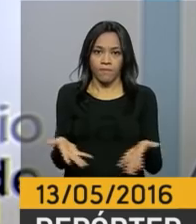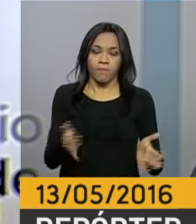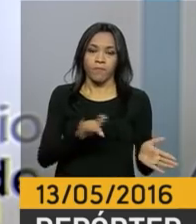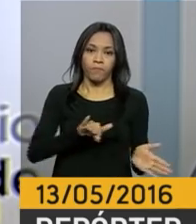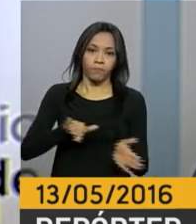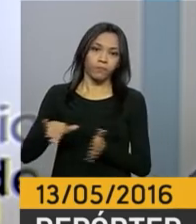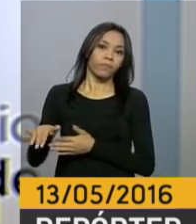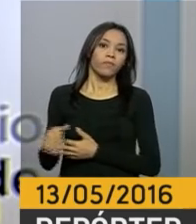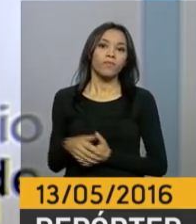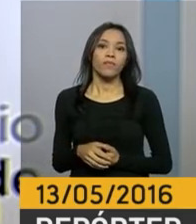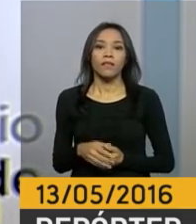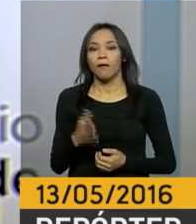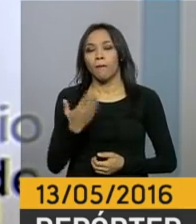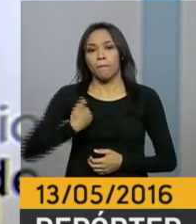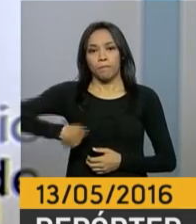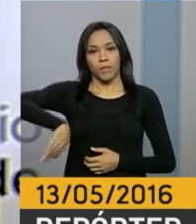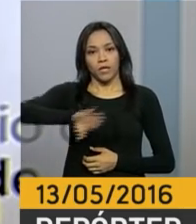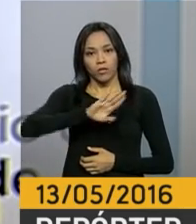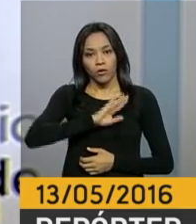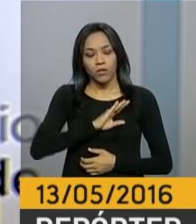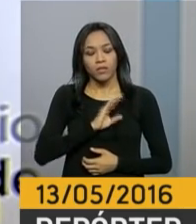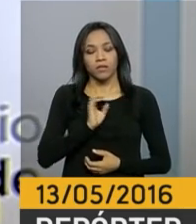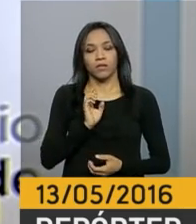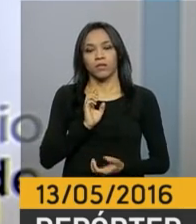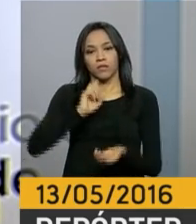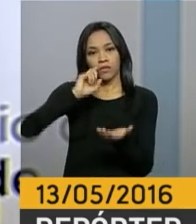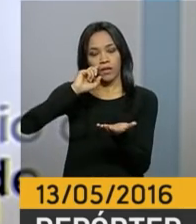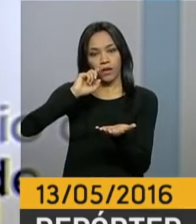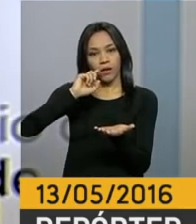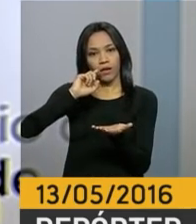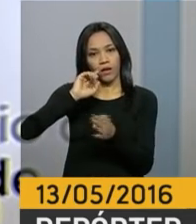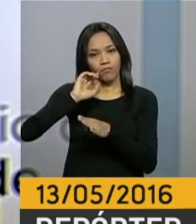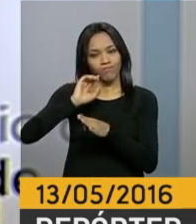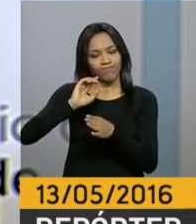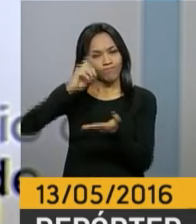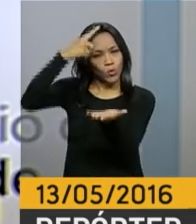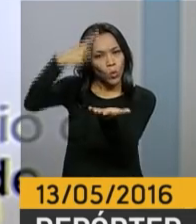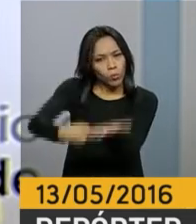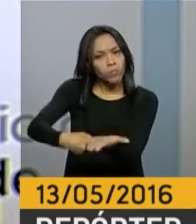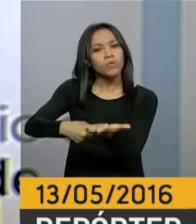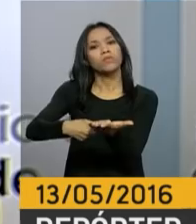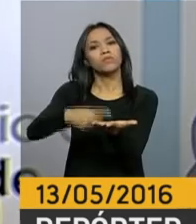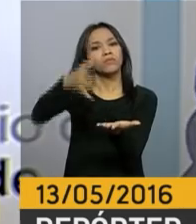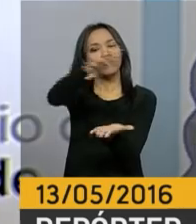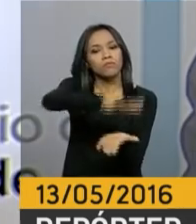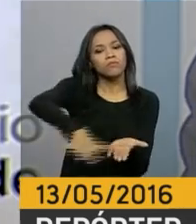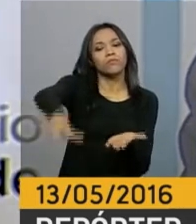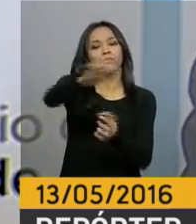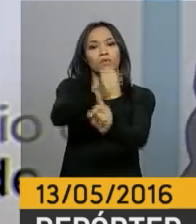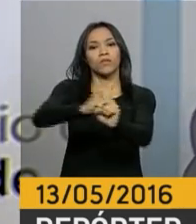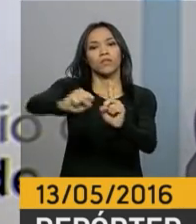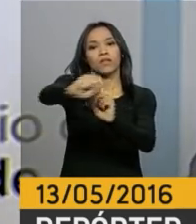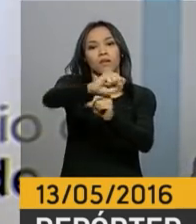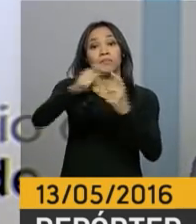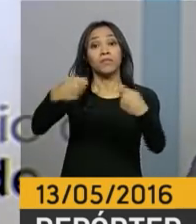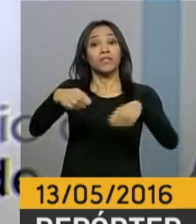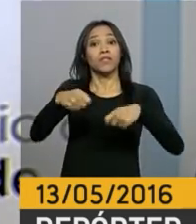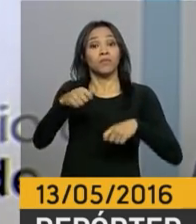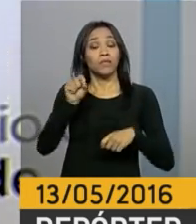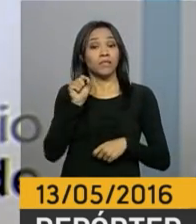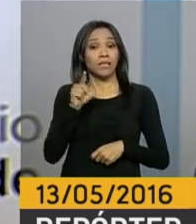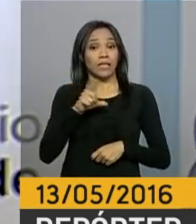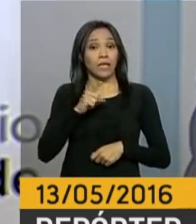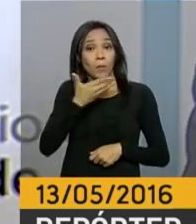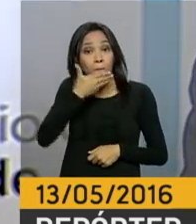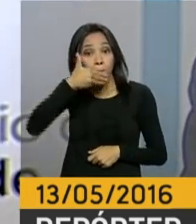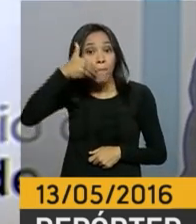nós pactu armos com a sociedade nós temos que ter uma visível melhoria da qualidade